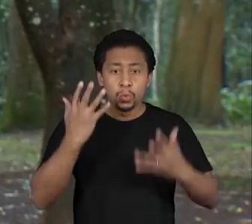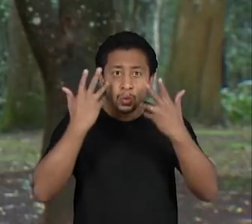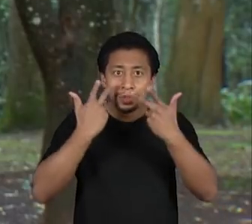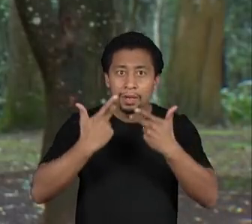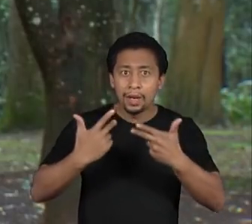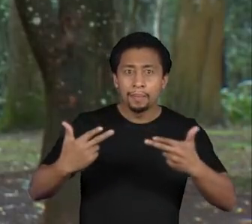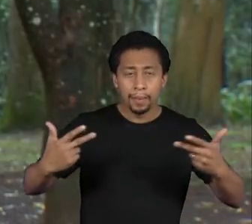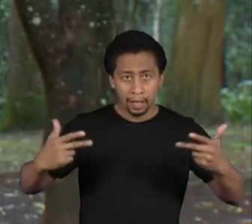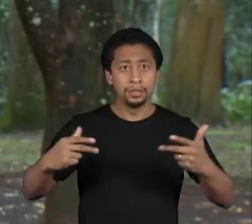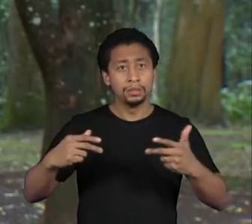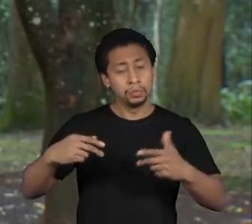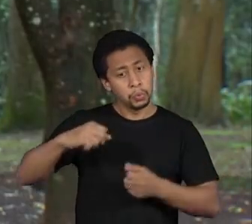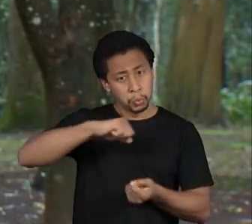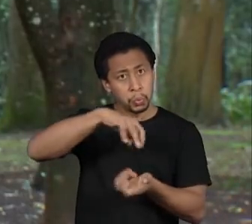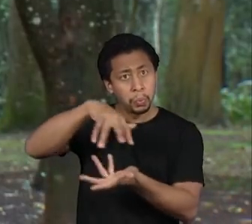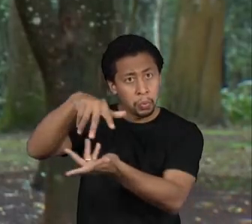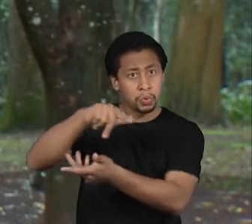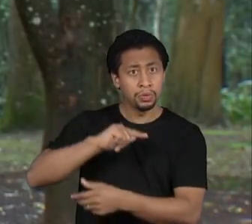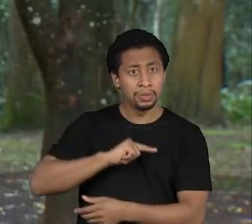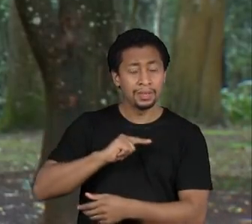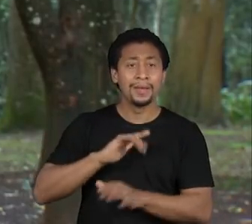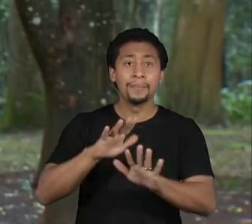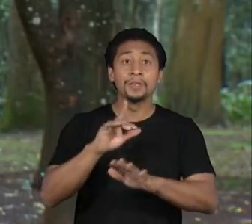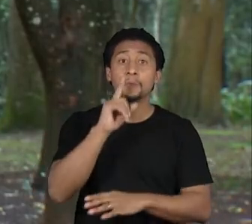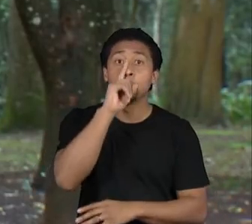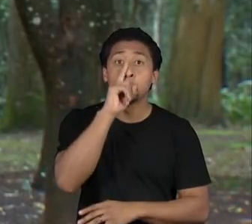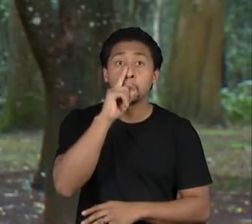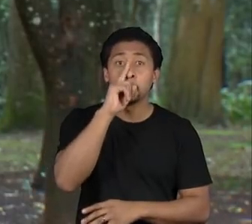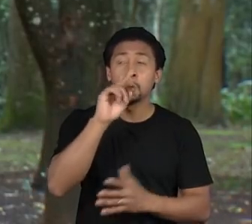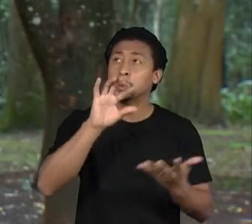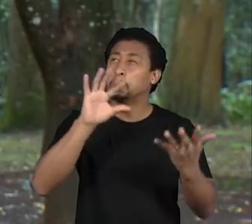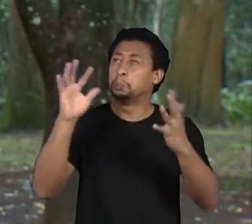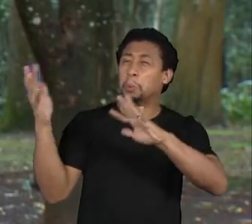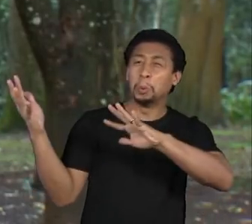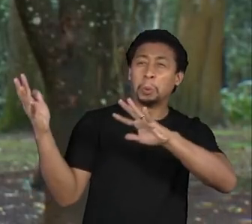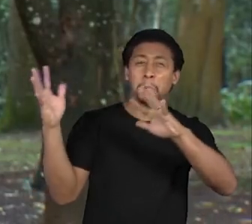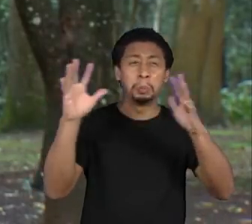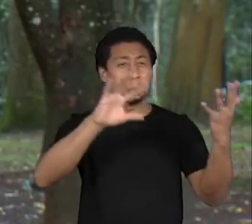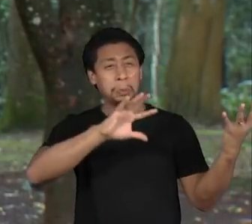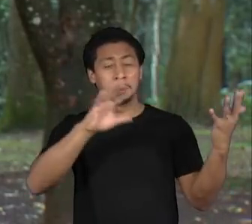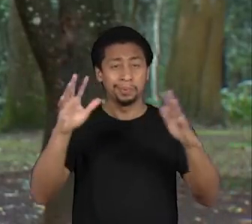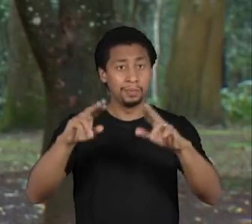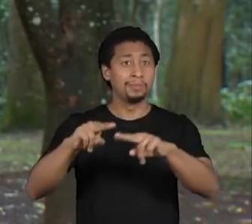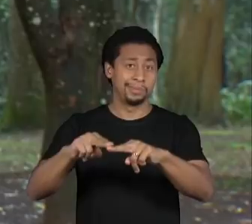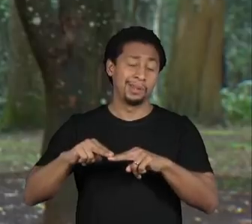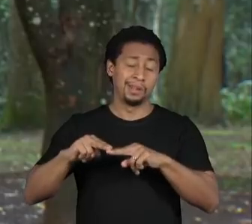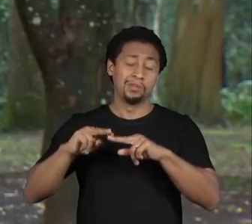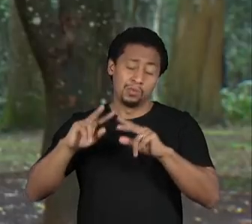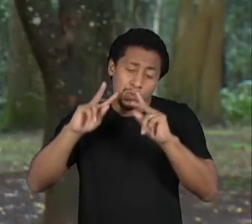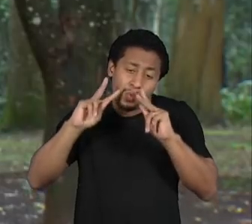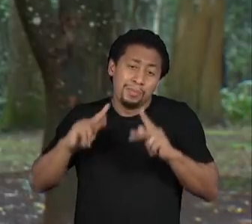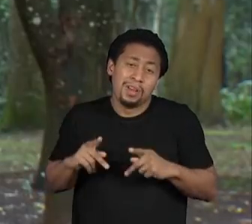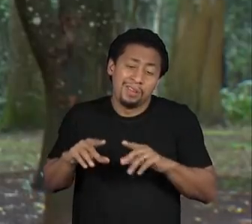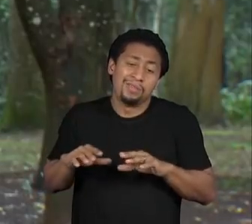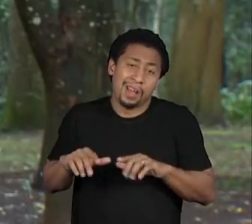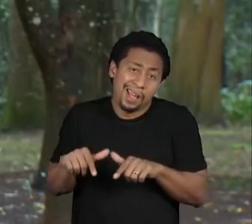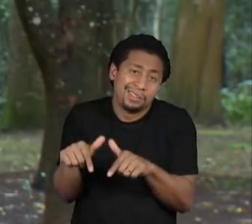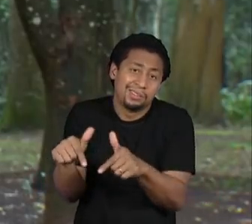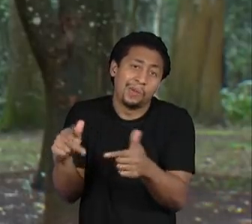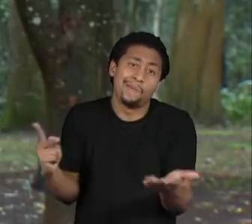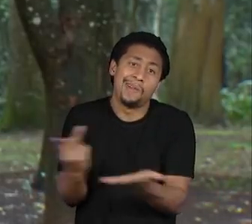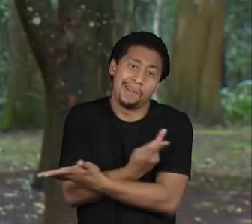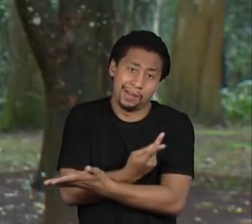estão seriamente ameaçados pela crise climática, provocada pelas ações humanas. Um novo estudo